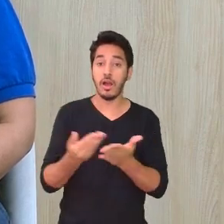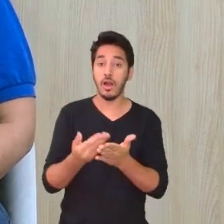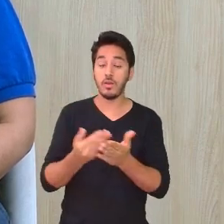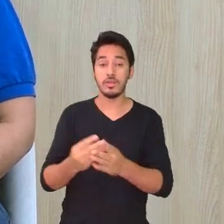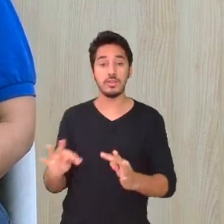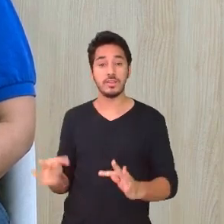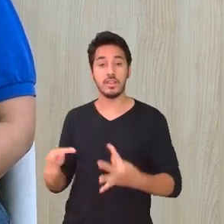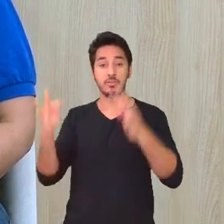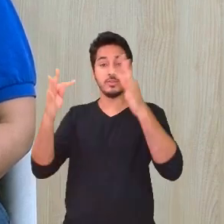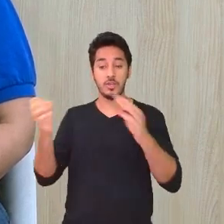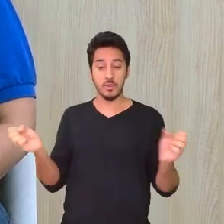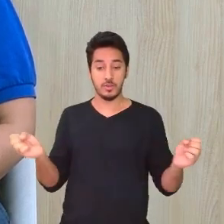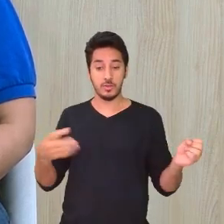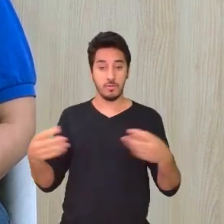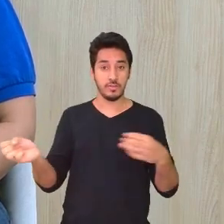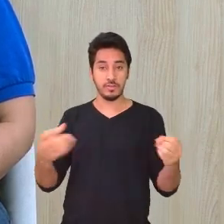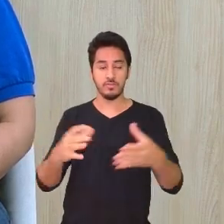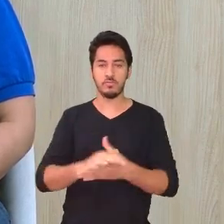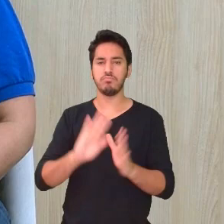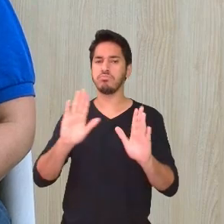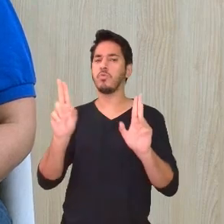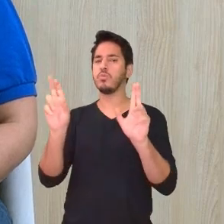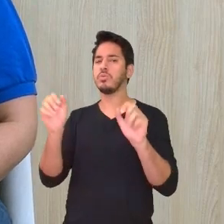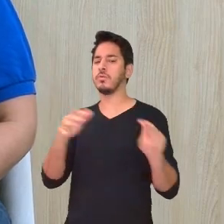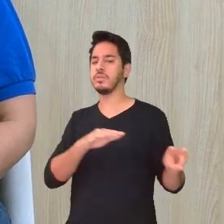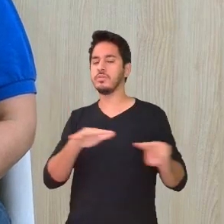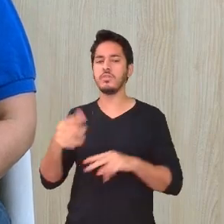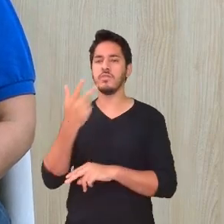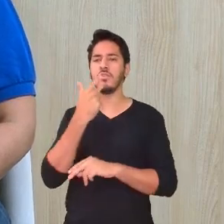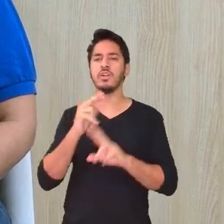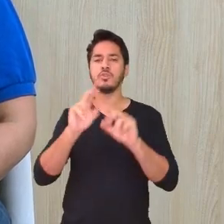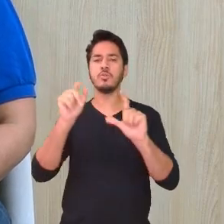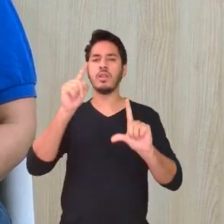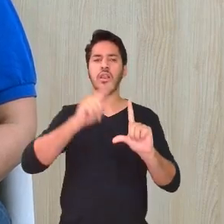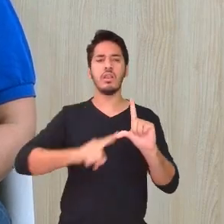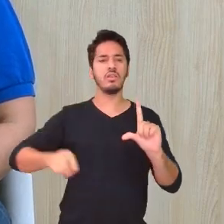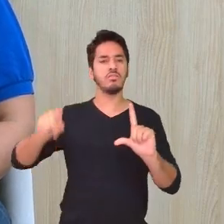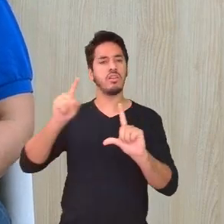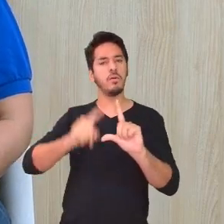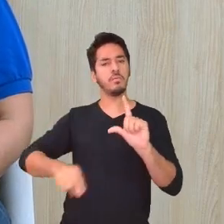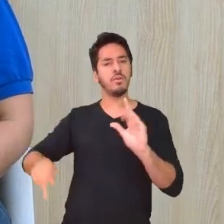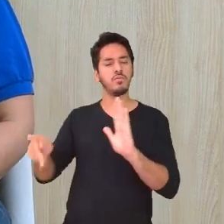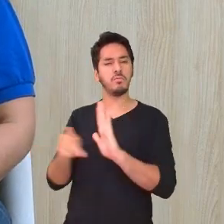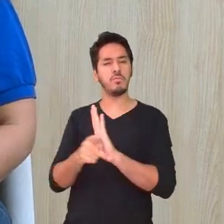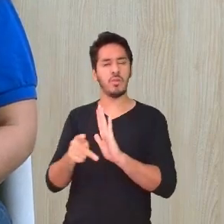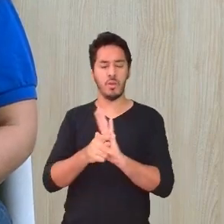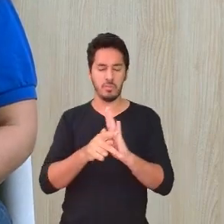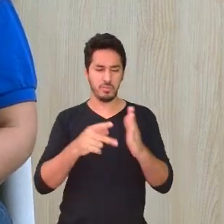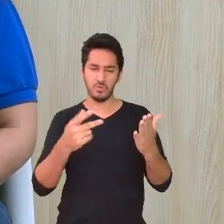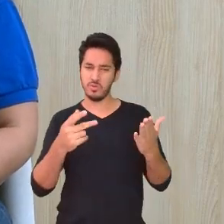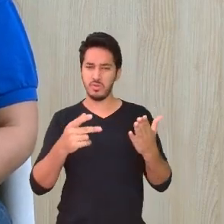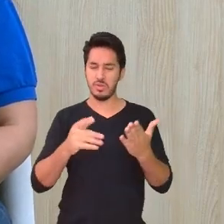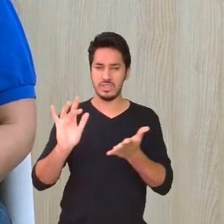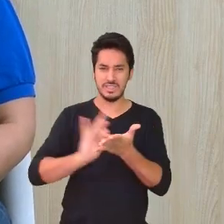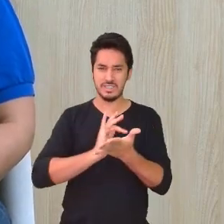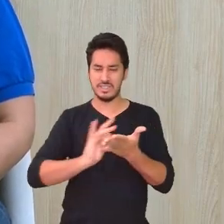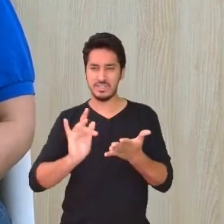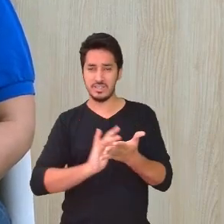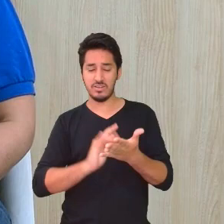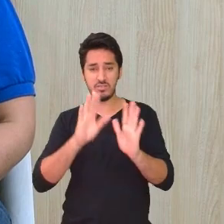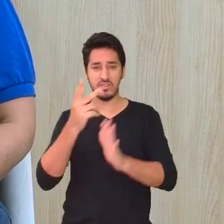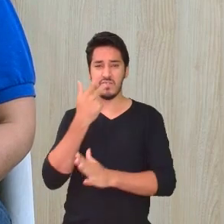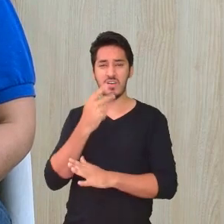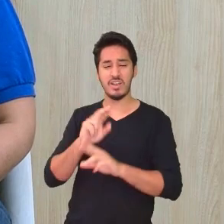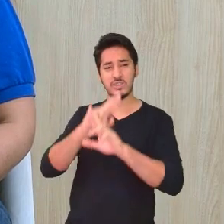inovação. E o tema dessa semana a gente chama de letramento digital, né, Carla? E a gente vai perceber que quando a gente fala de